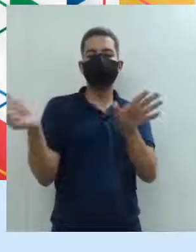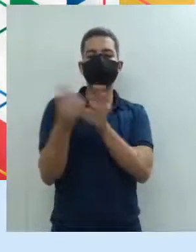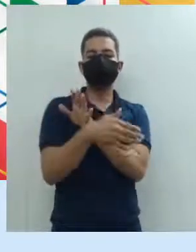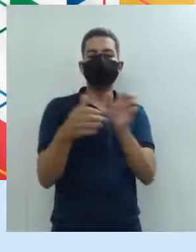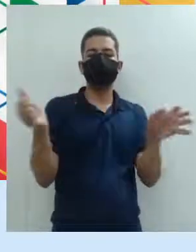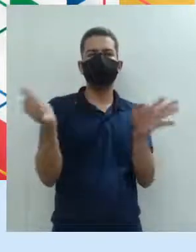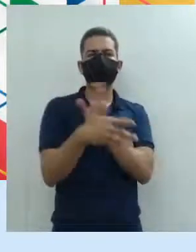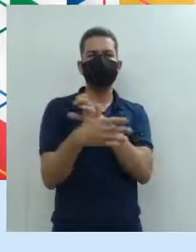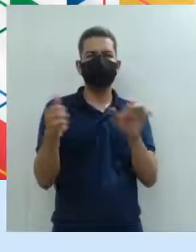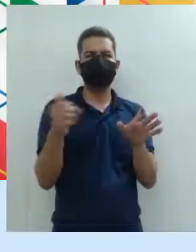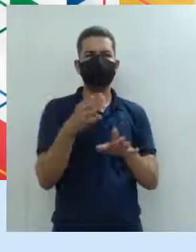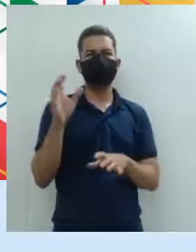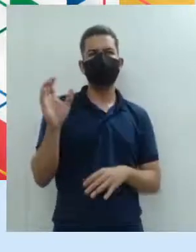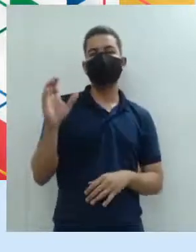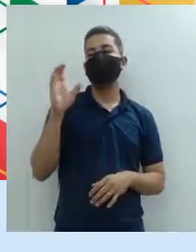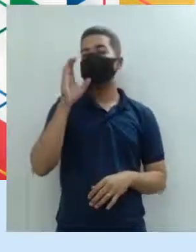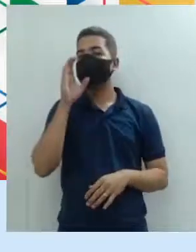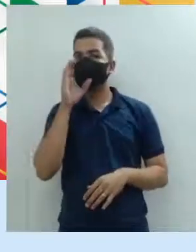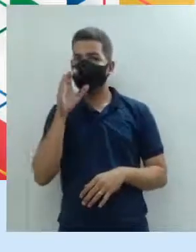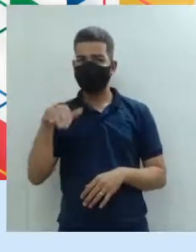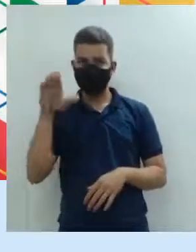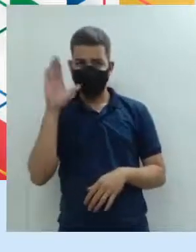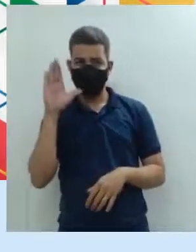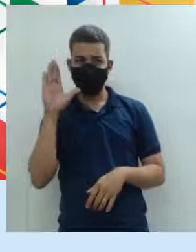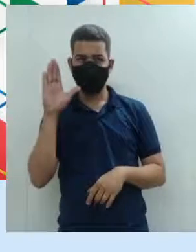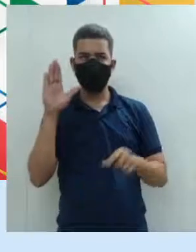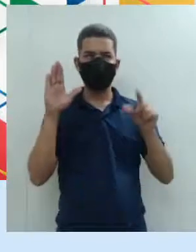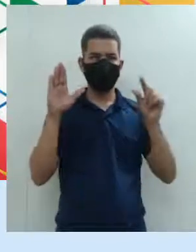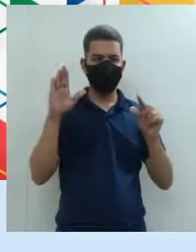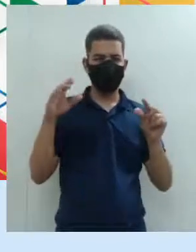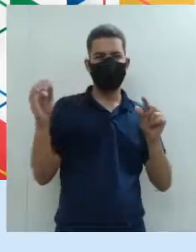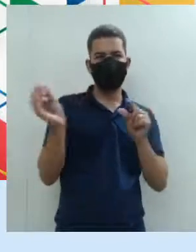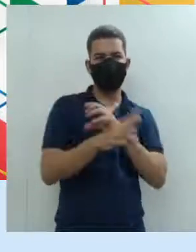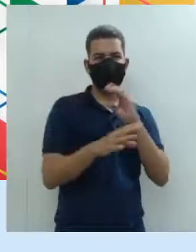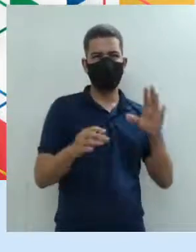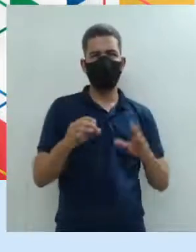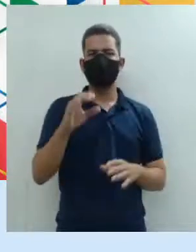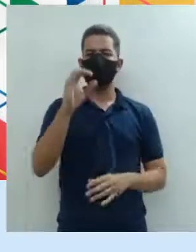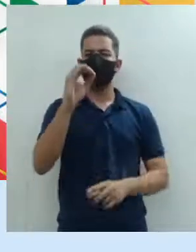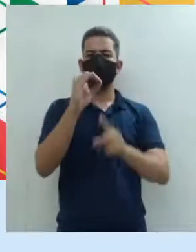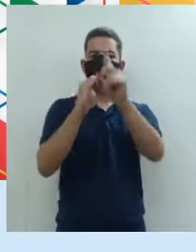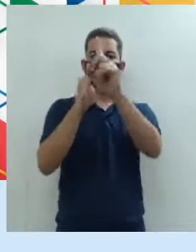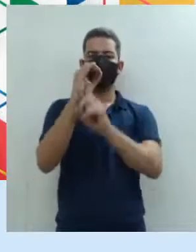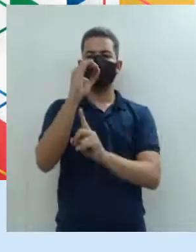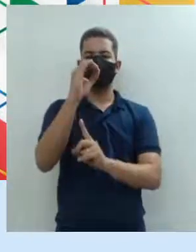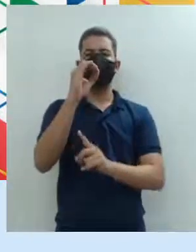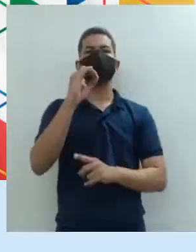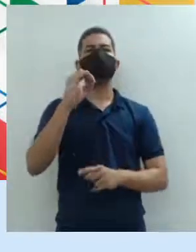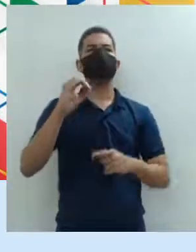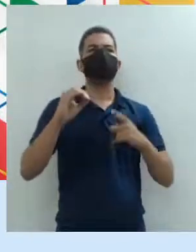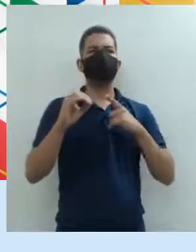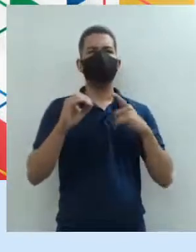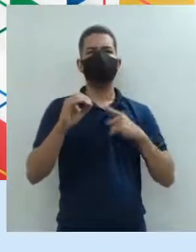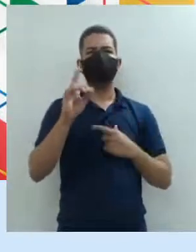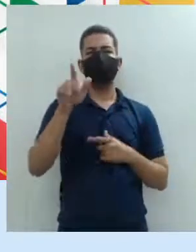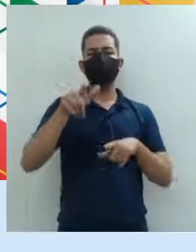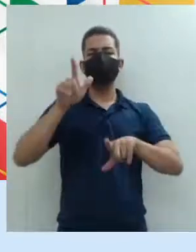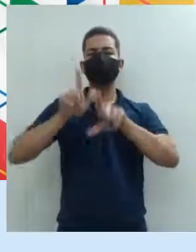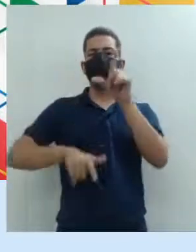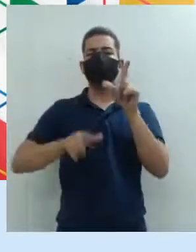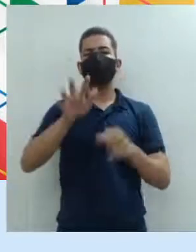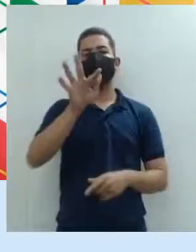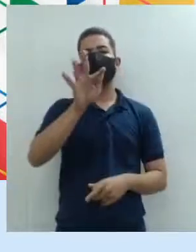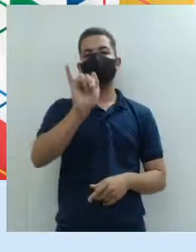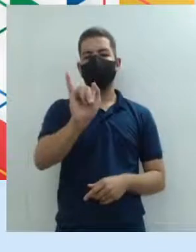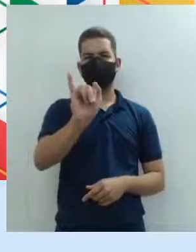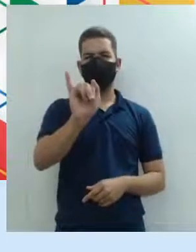como a gente já aprendeu. E eu vou chamar o fluxo dessa letrinha φ aí, ó, que parece um O com um traço. Então essa é uma letra φ que vai representar para a